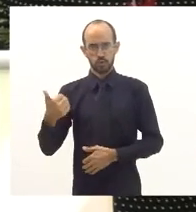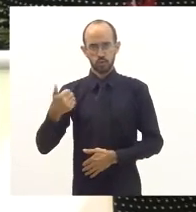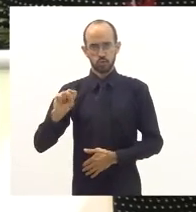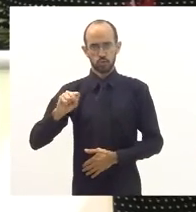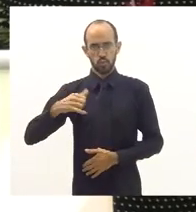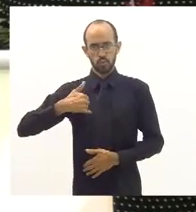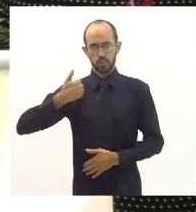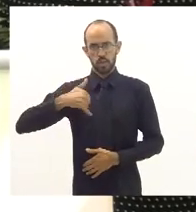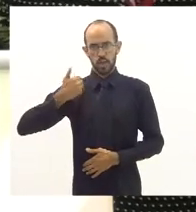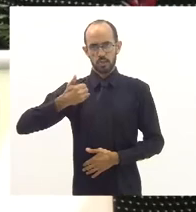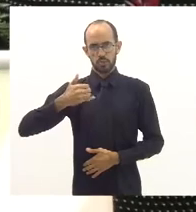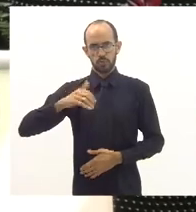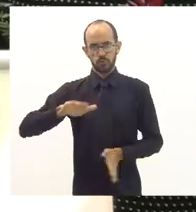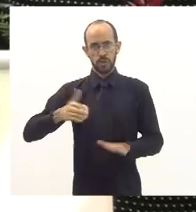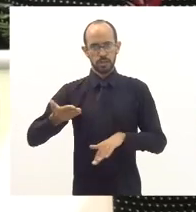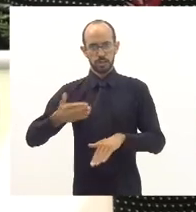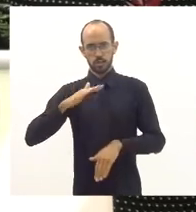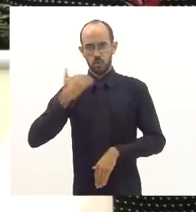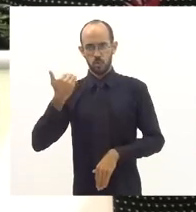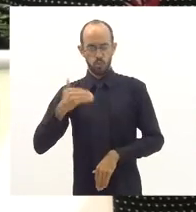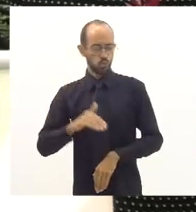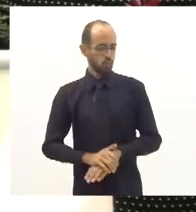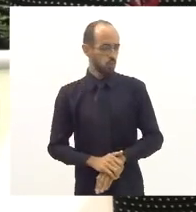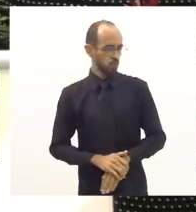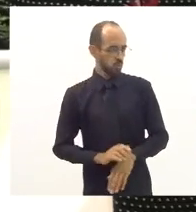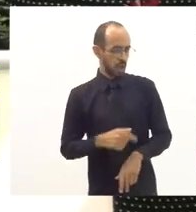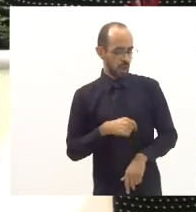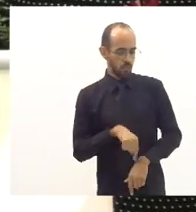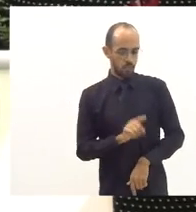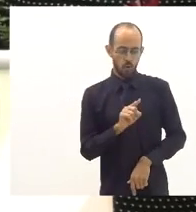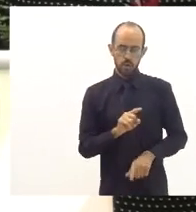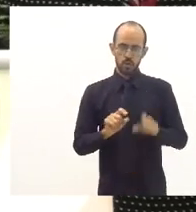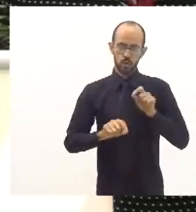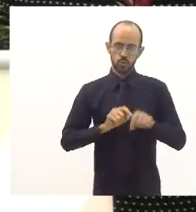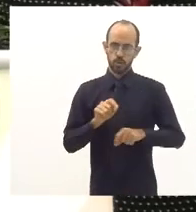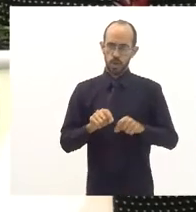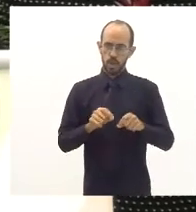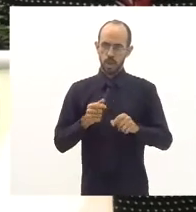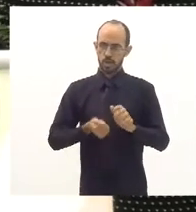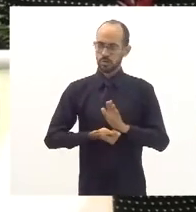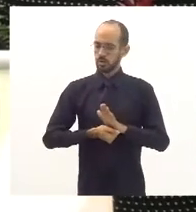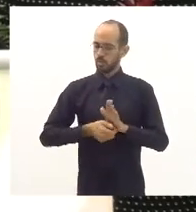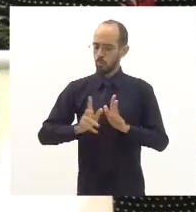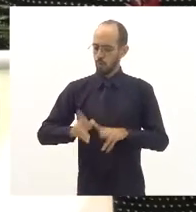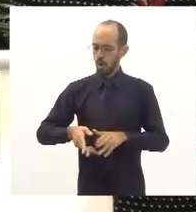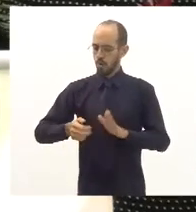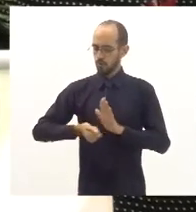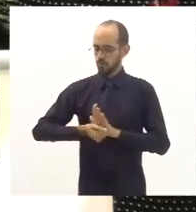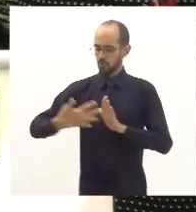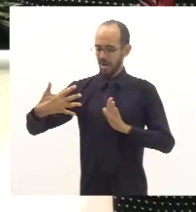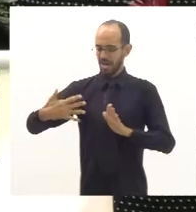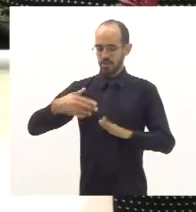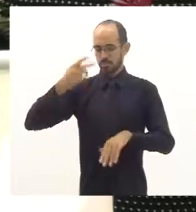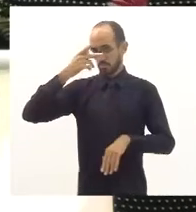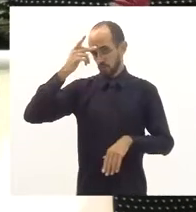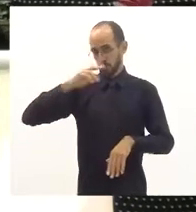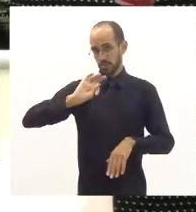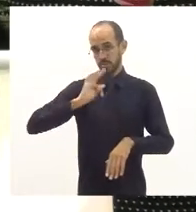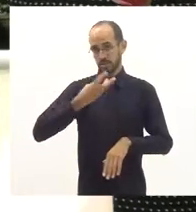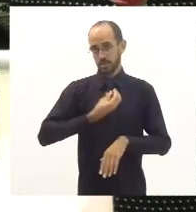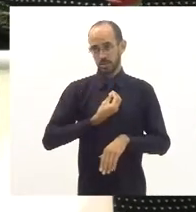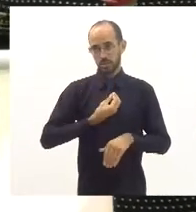faleceu. E ela foi, como tantas outras pessoas trans desse país, ela